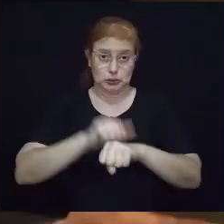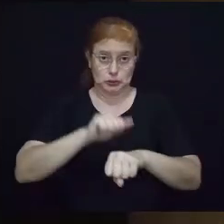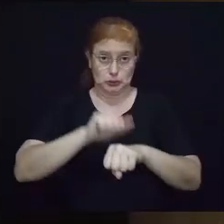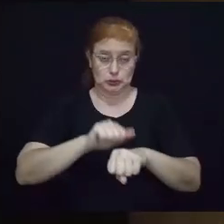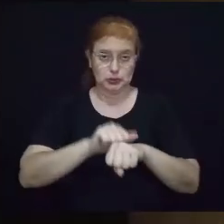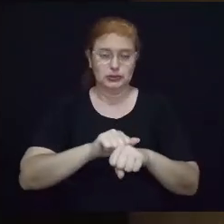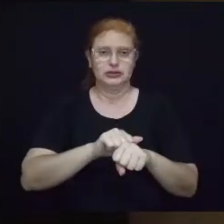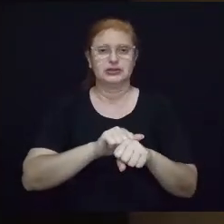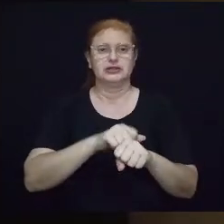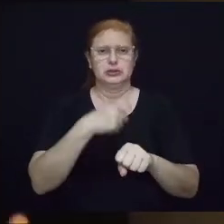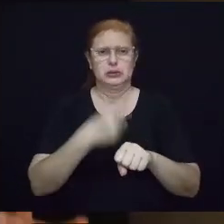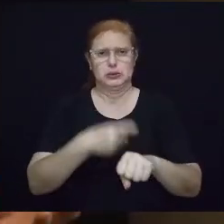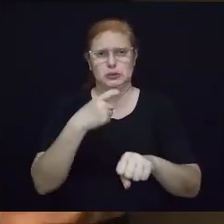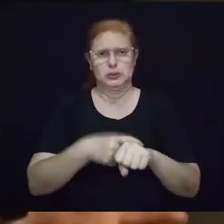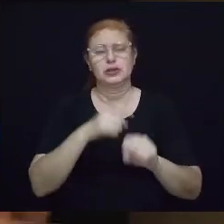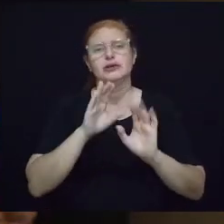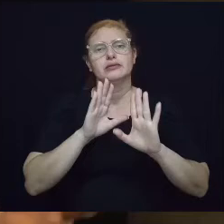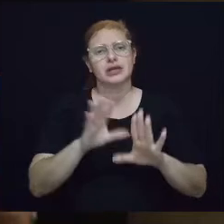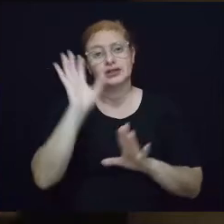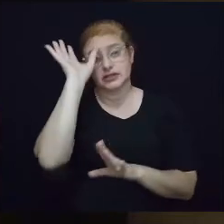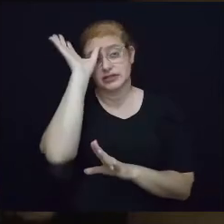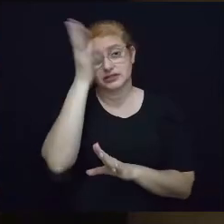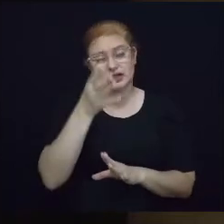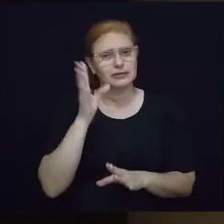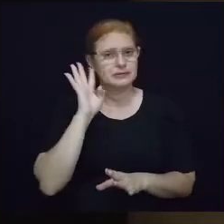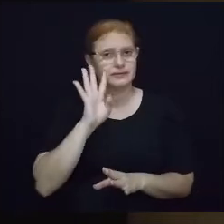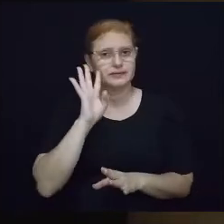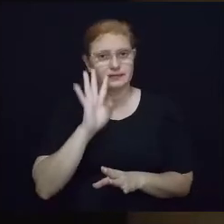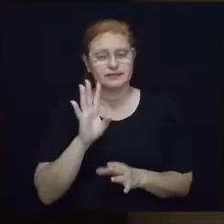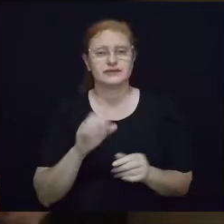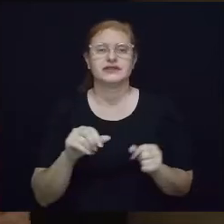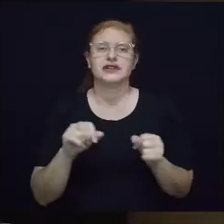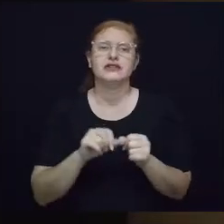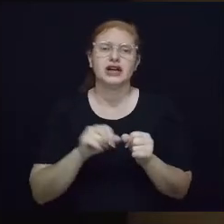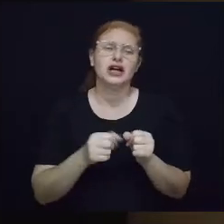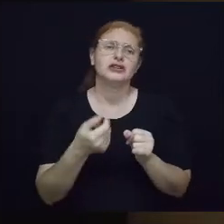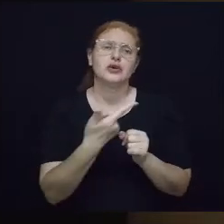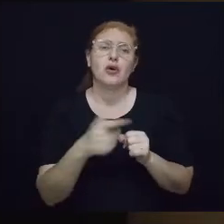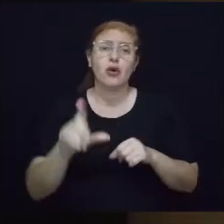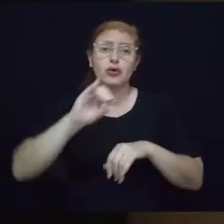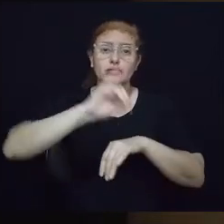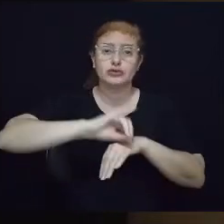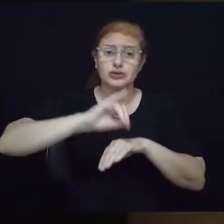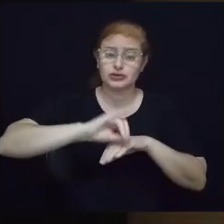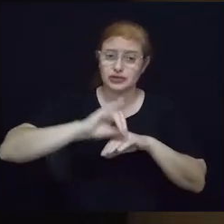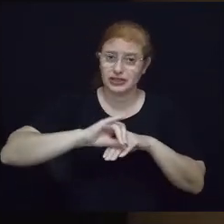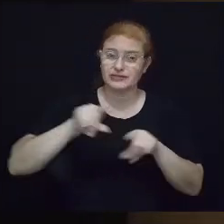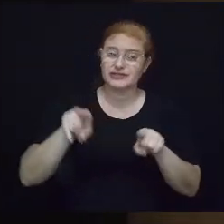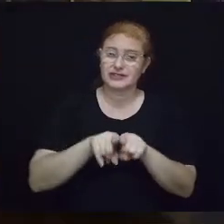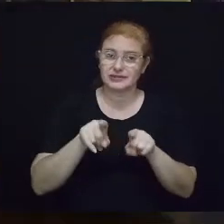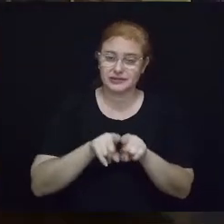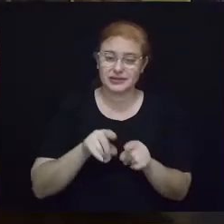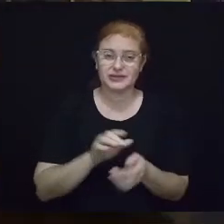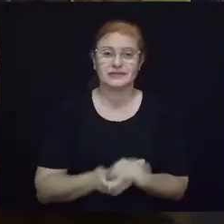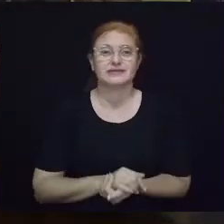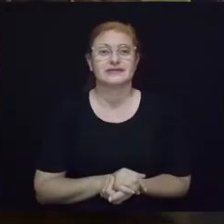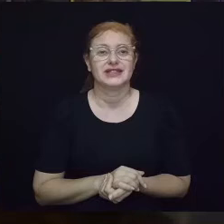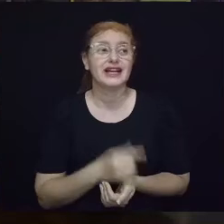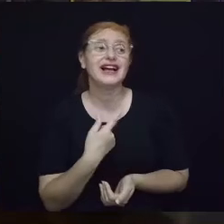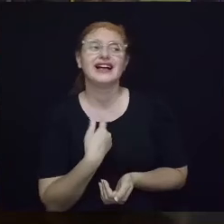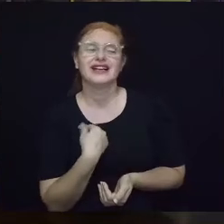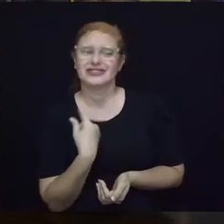tem um resultado, assim. Eu geralmente faço colheres de madeira, que é uma outra atividade. Não falamos sobre isso